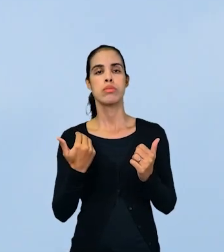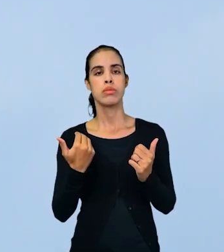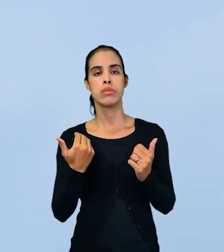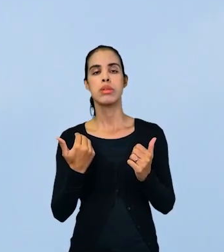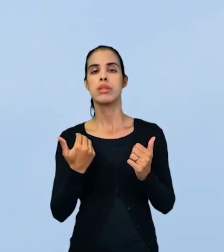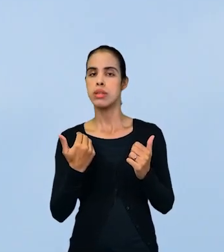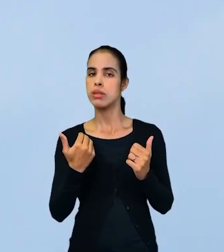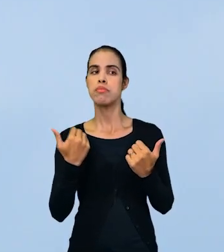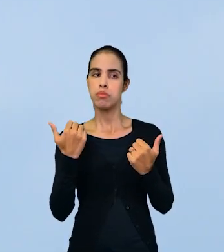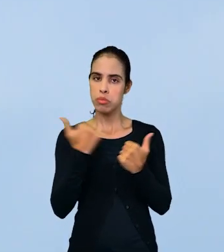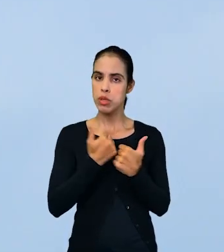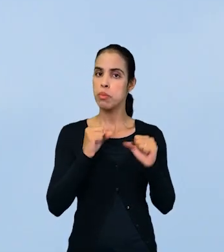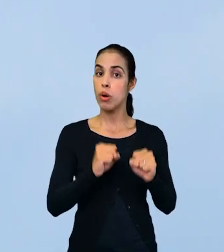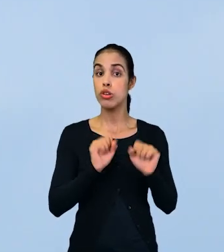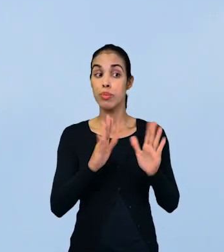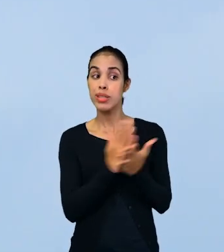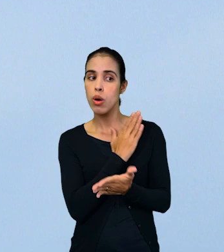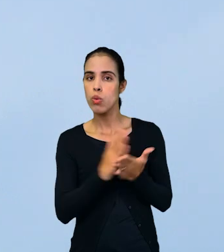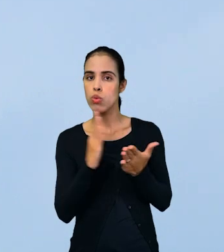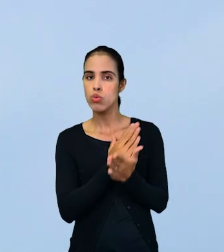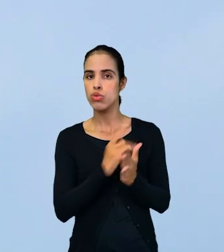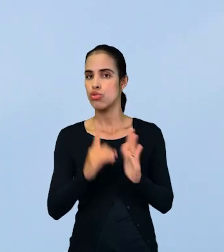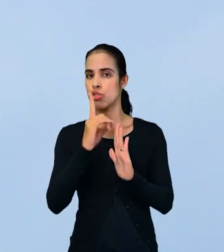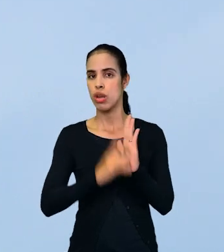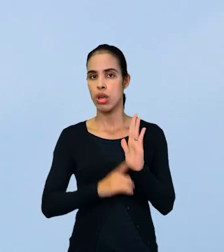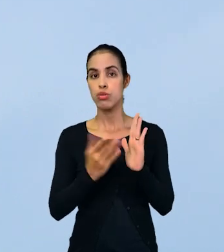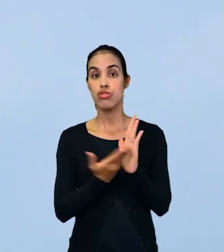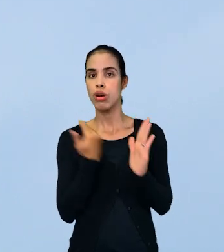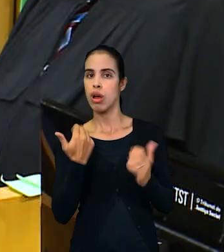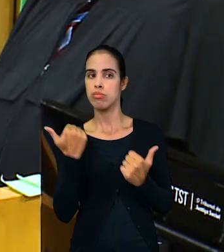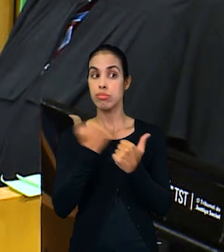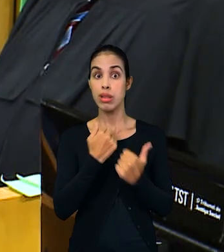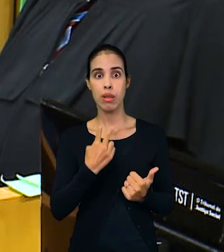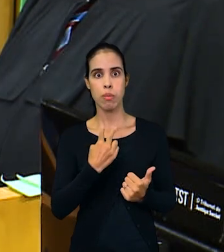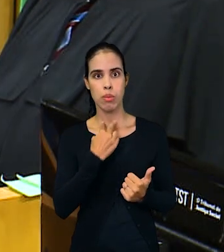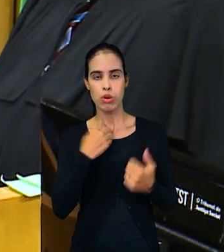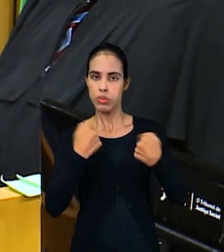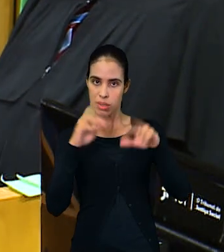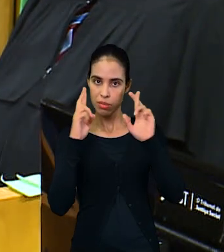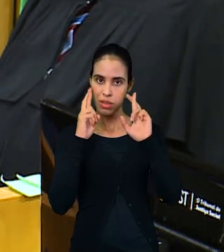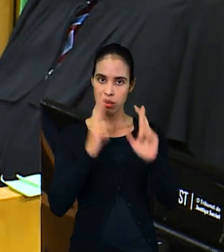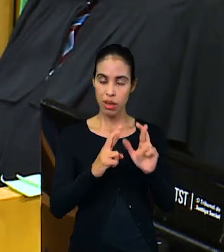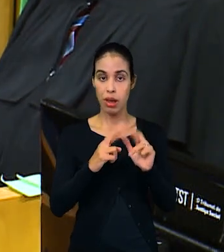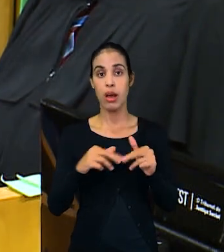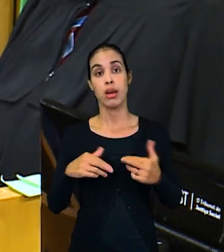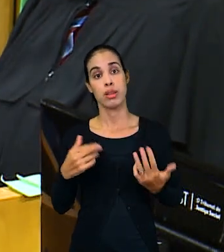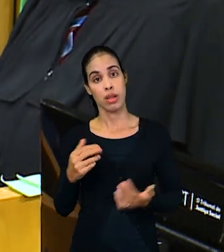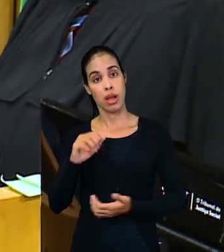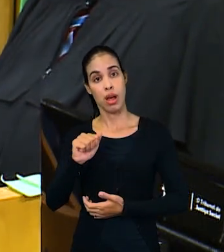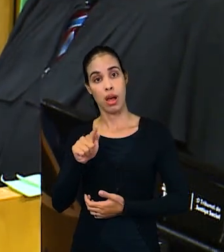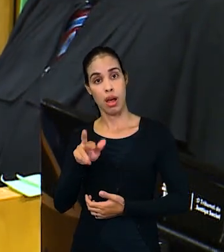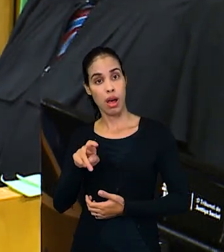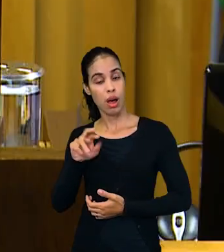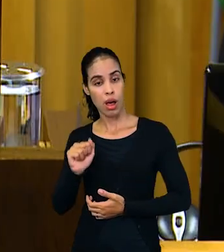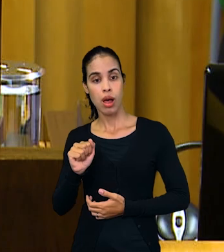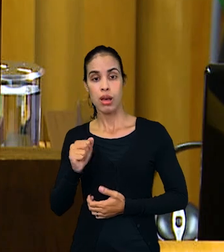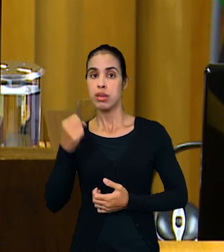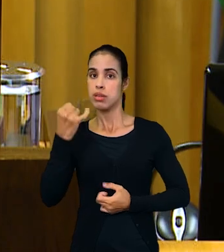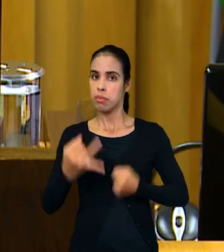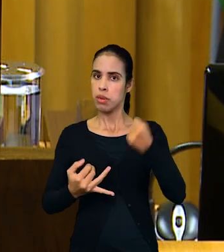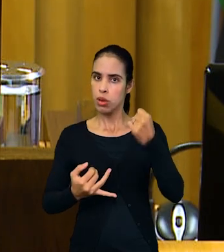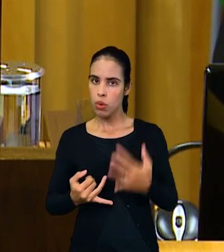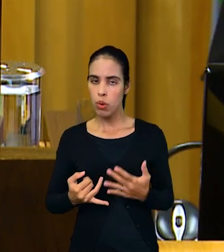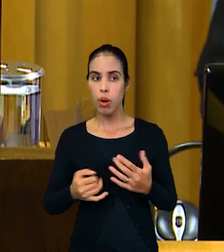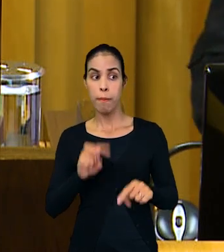que respeitados os direitos absolutamente indisponíveis. Nesse sentido, o ministro Agra Belmonte afirmou que não